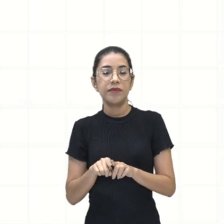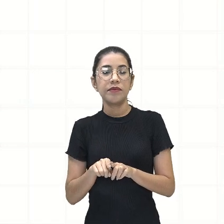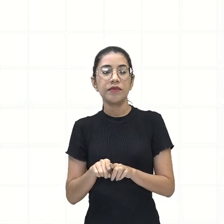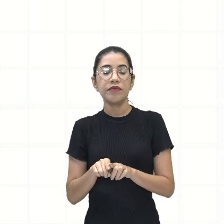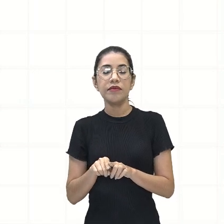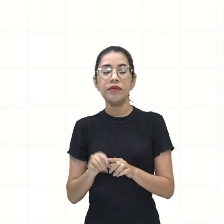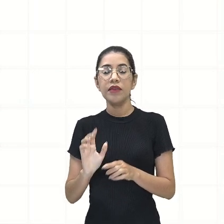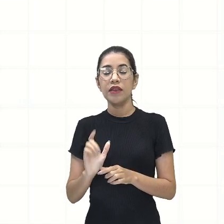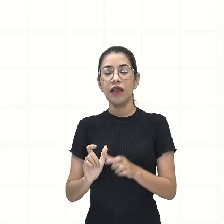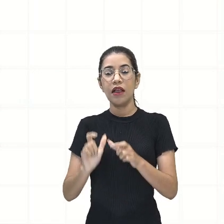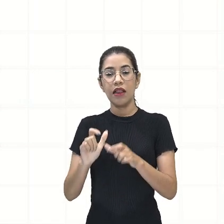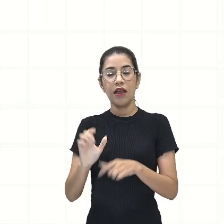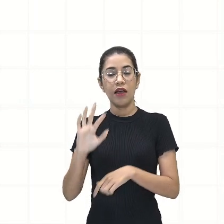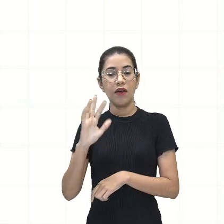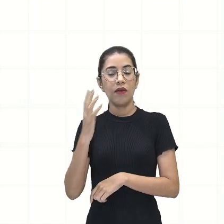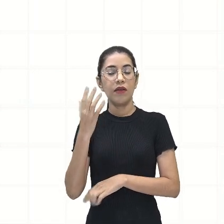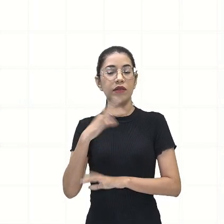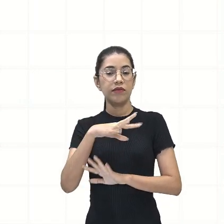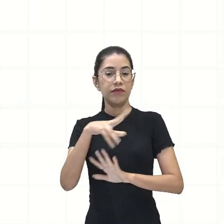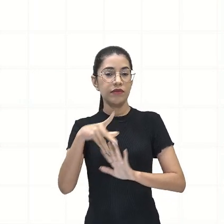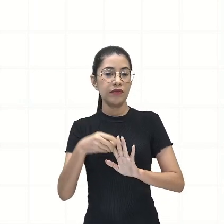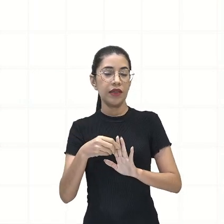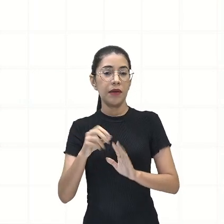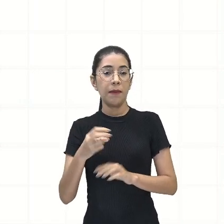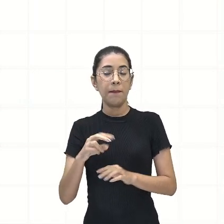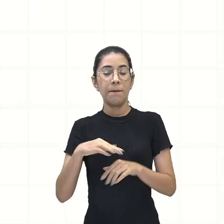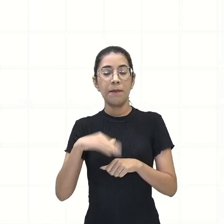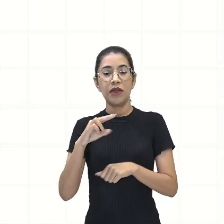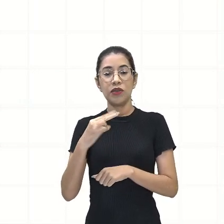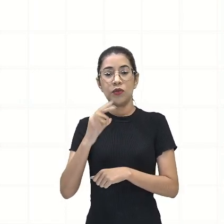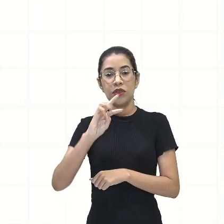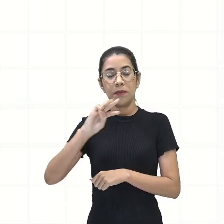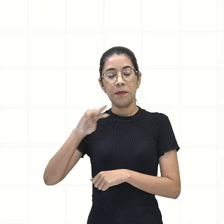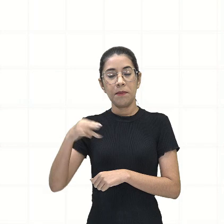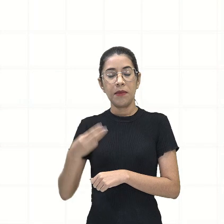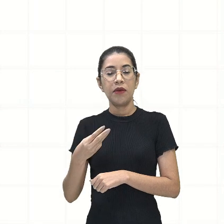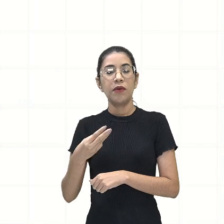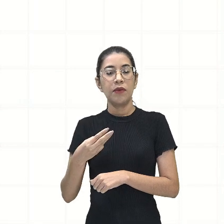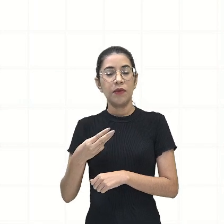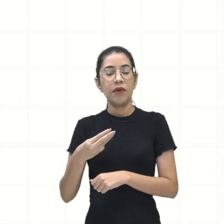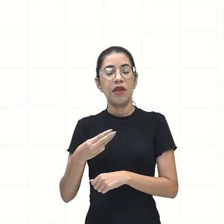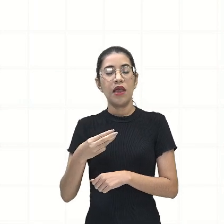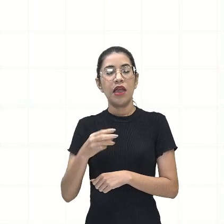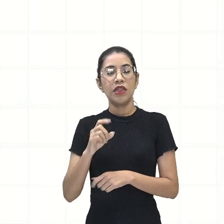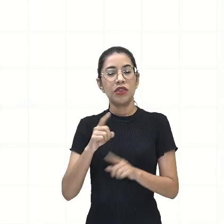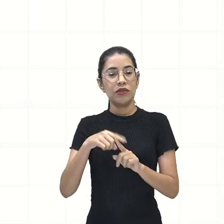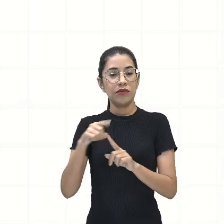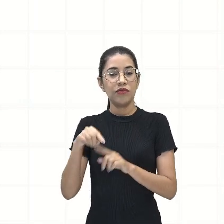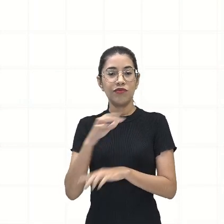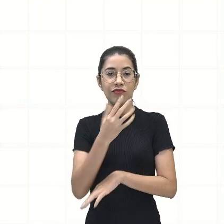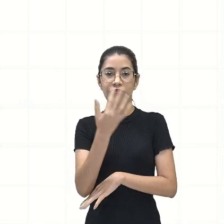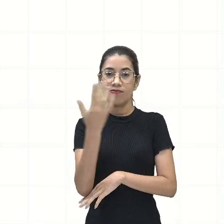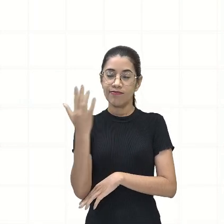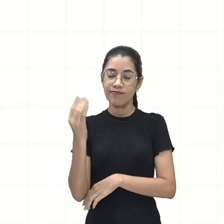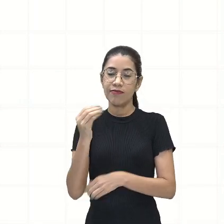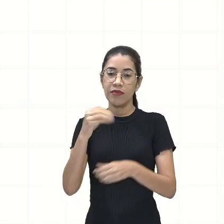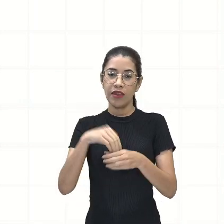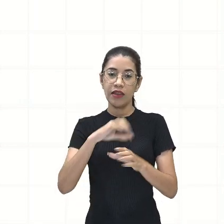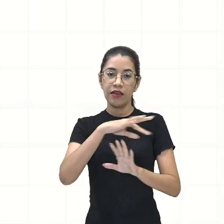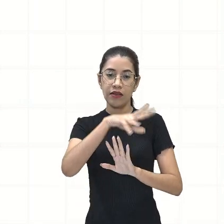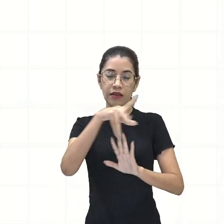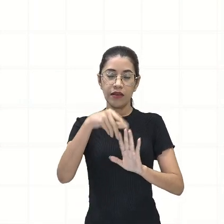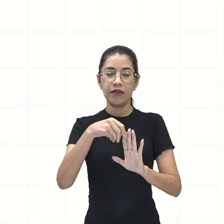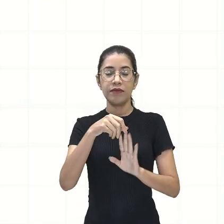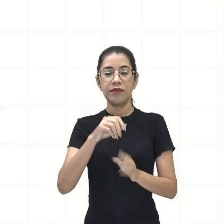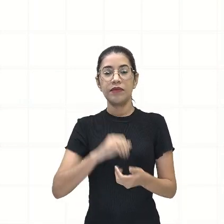a ocorrência da floresta amazônica, são mais de 2.500 espécies de vegetais, né, dentro da floresta